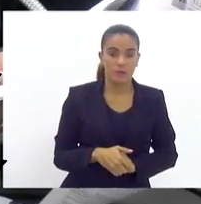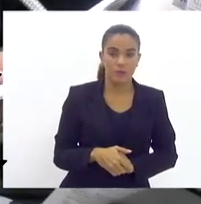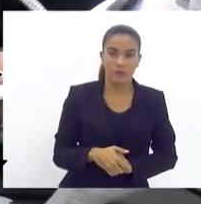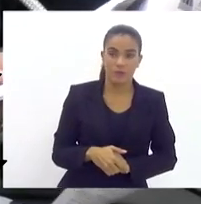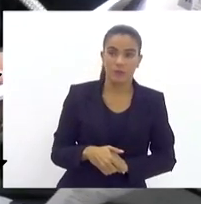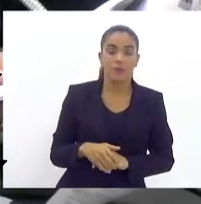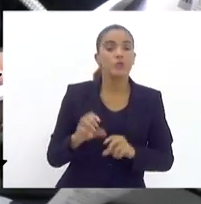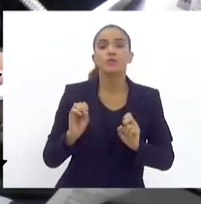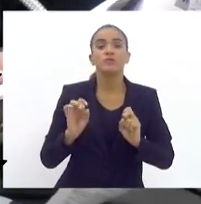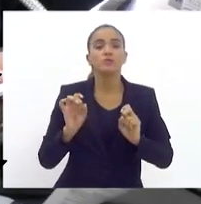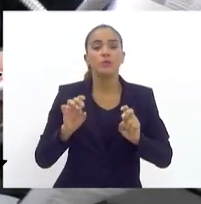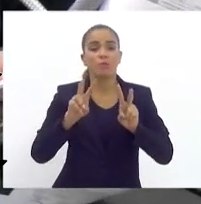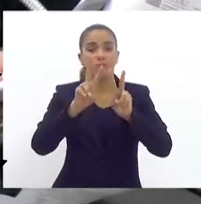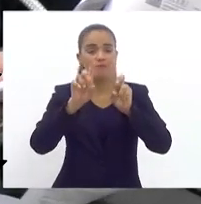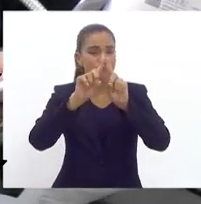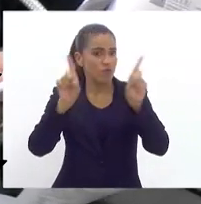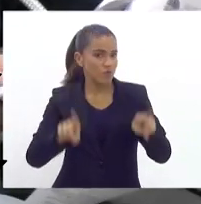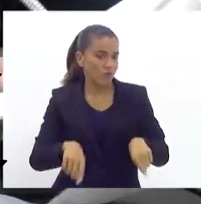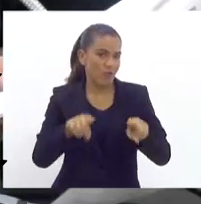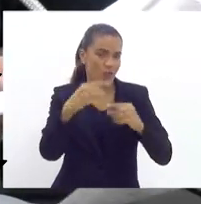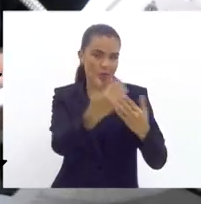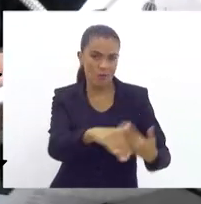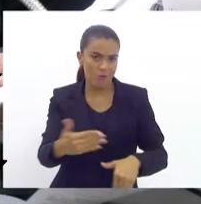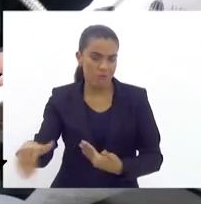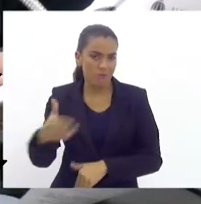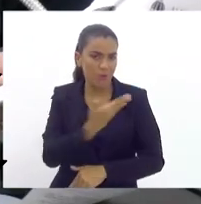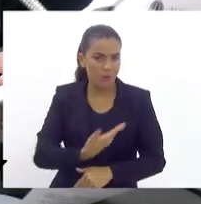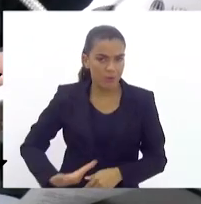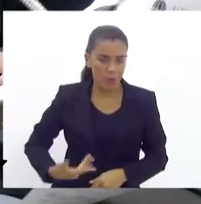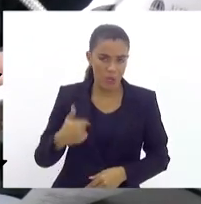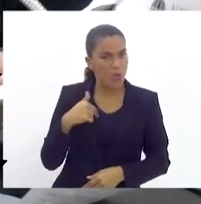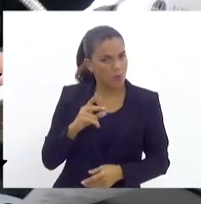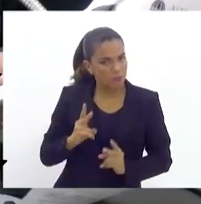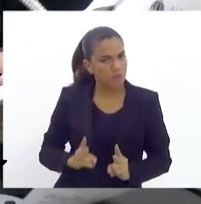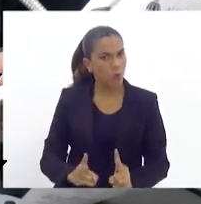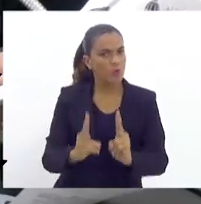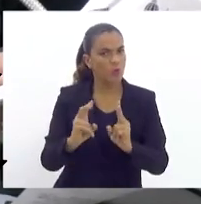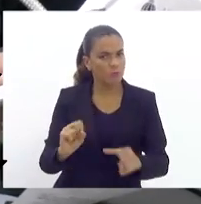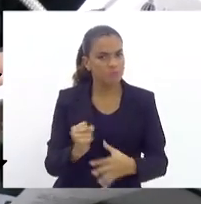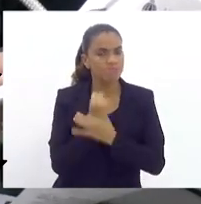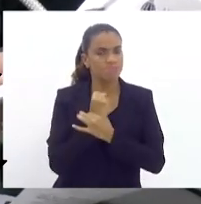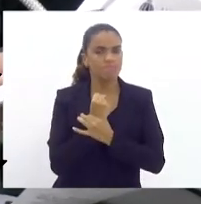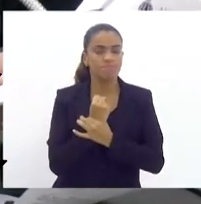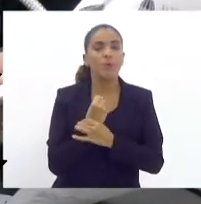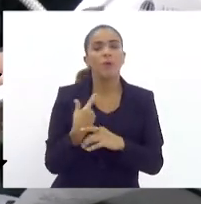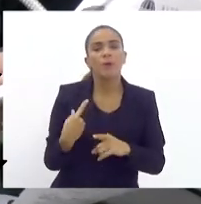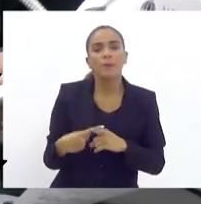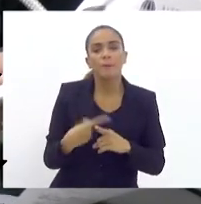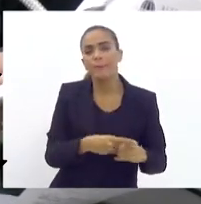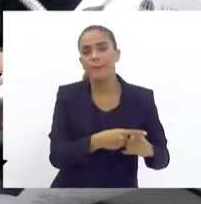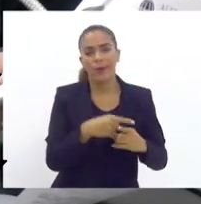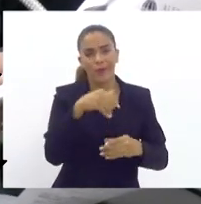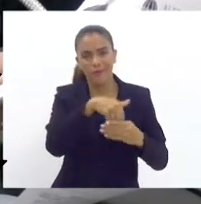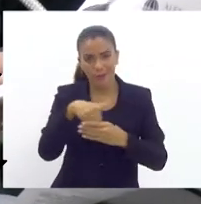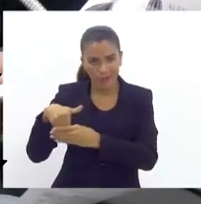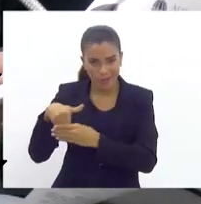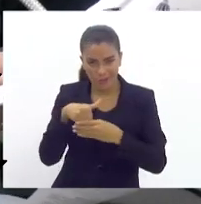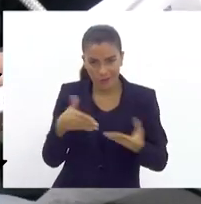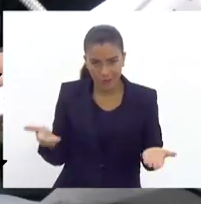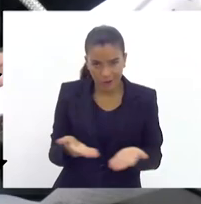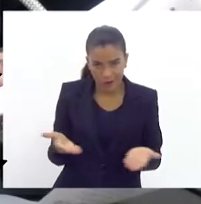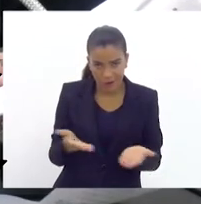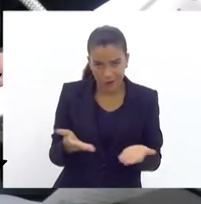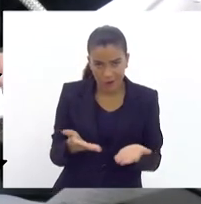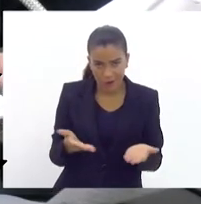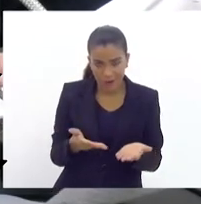as suas carreiras de Estado. Então é nesse sentido que eu continuo sustentando, porque nessa votação,